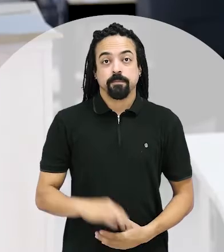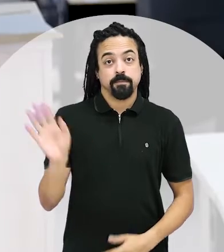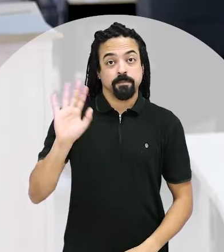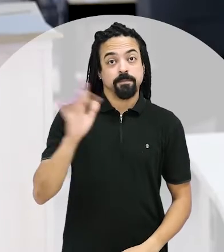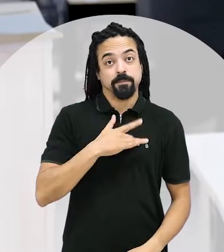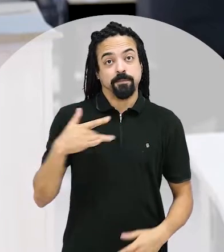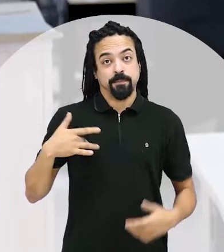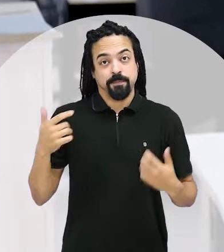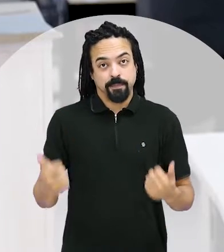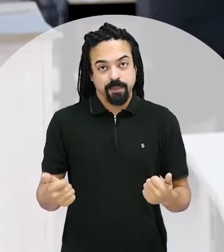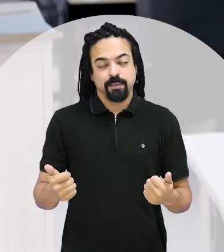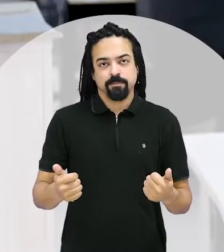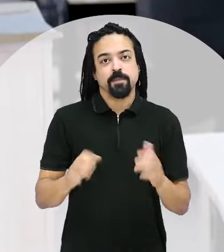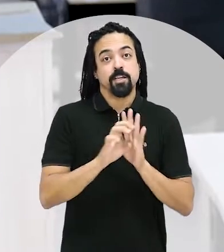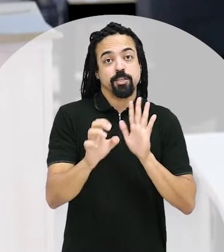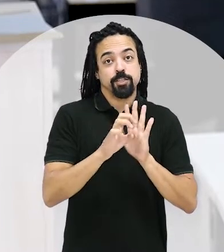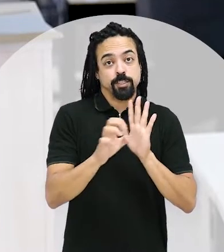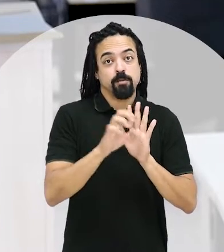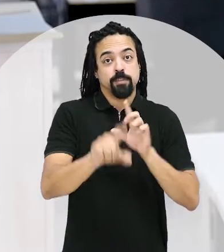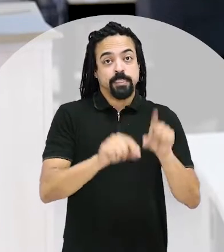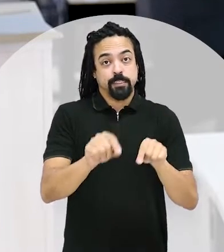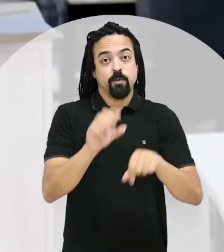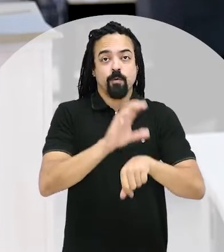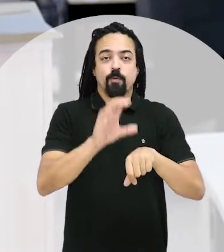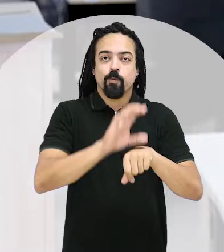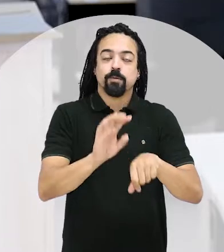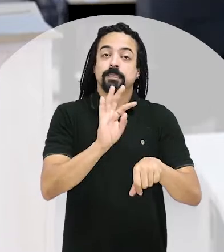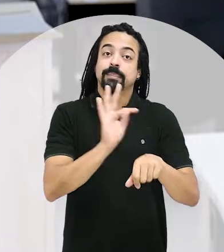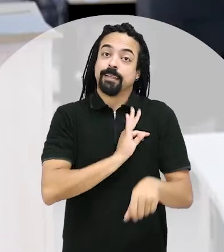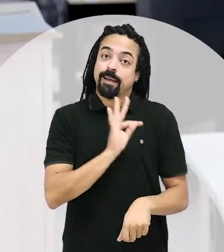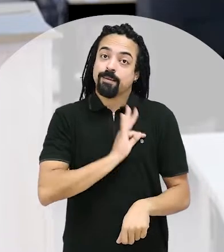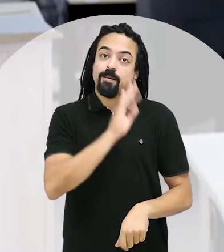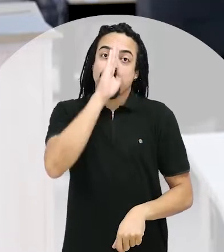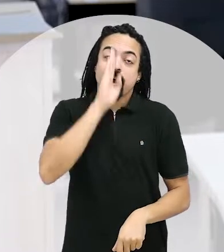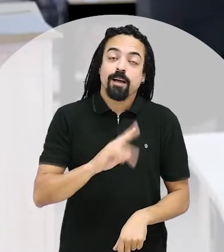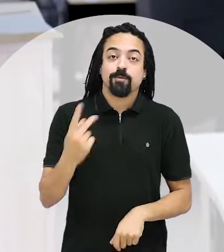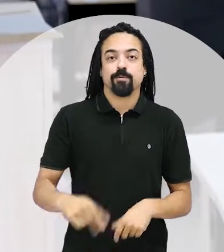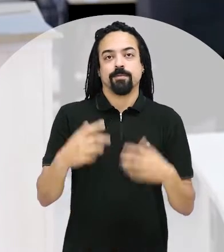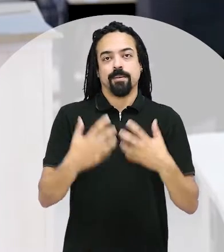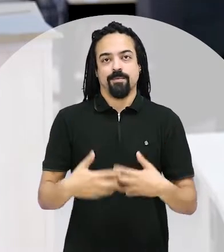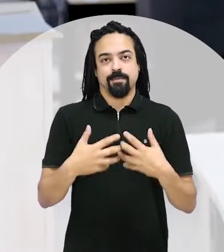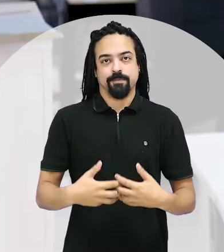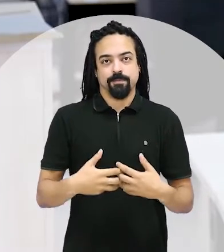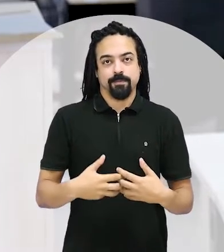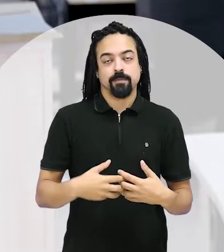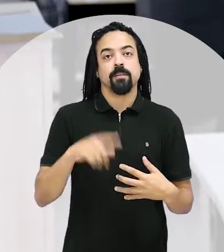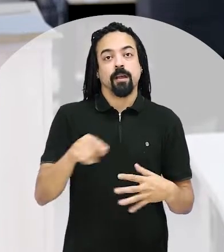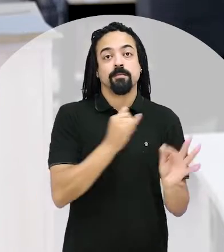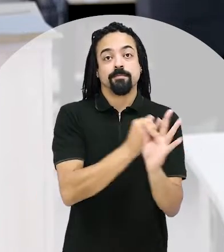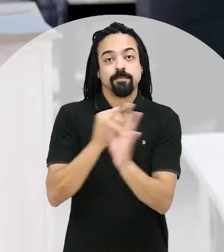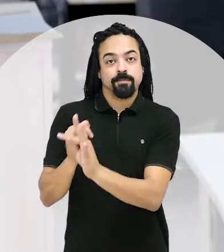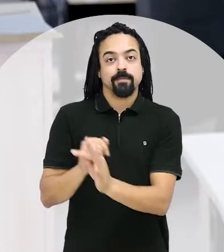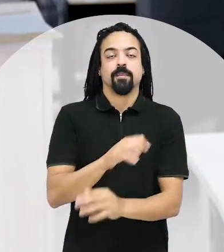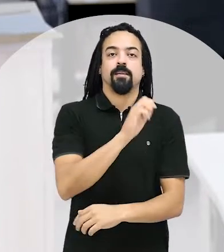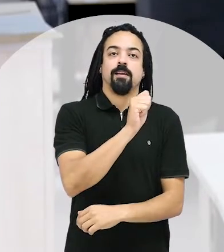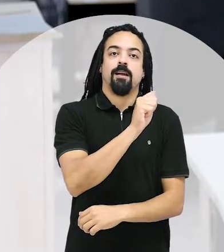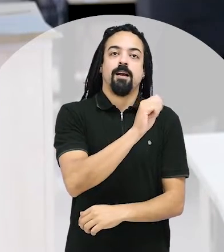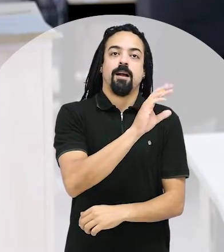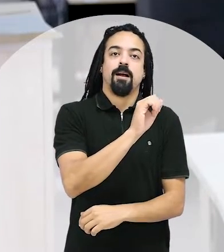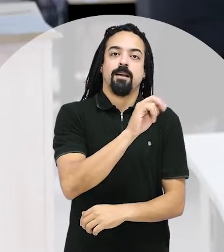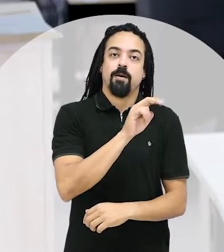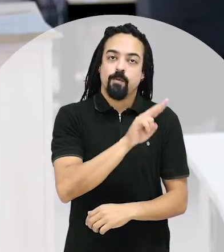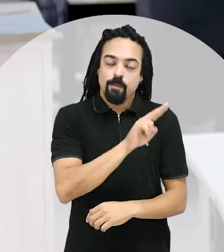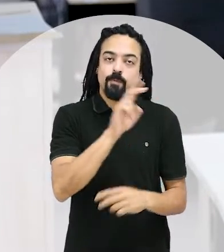oi gente tudo bem olha só sai um mais um edital de seleção para cursos técnicos gratuitos o ifce as unidades